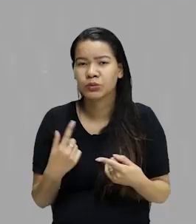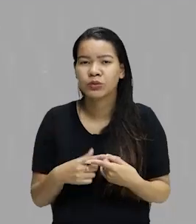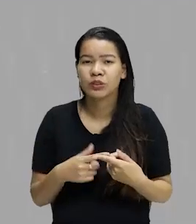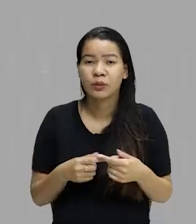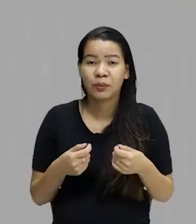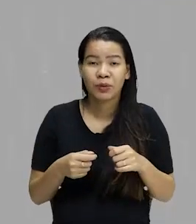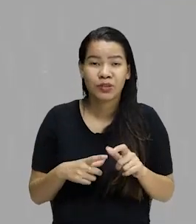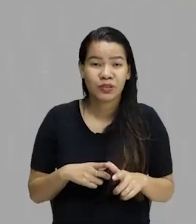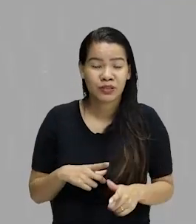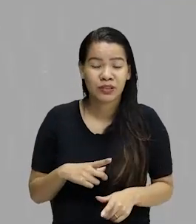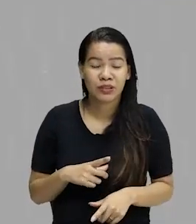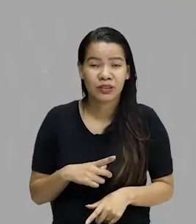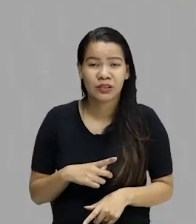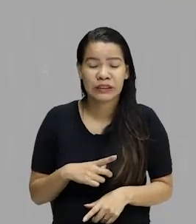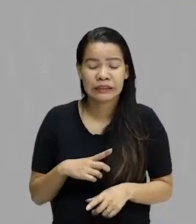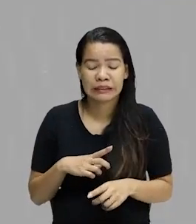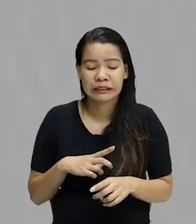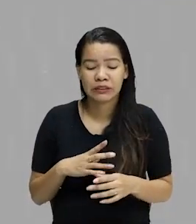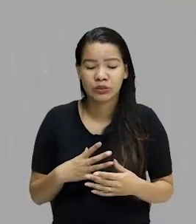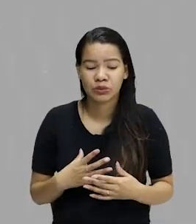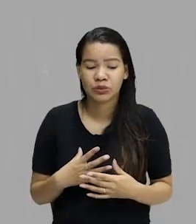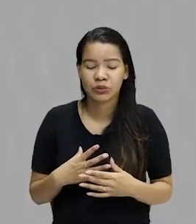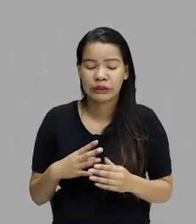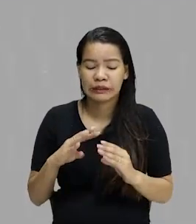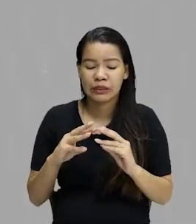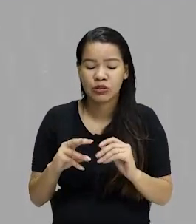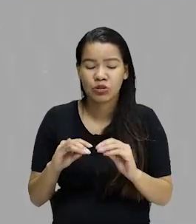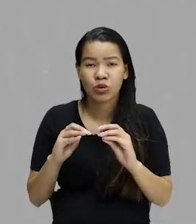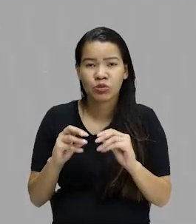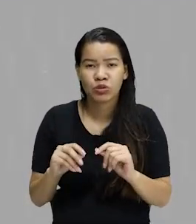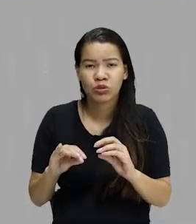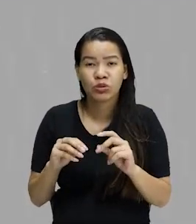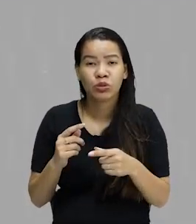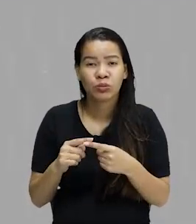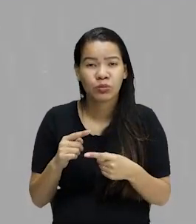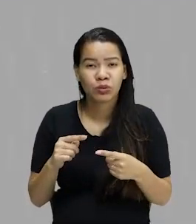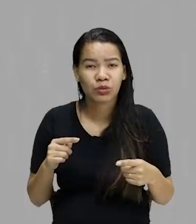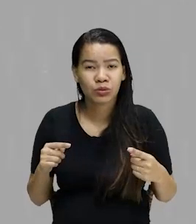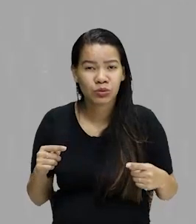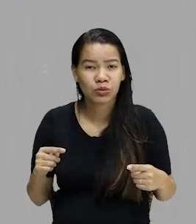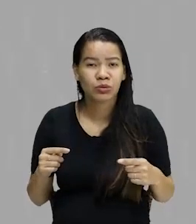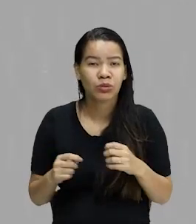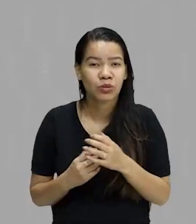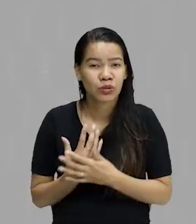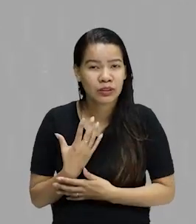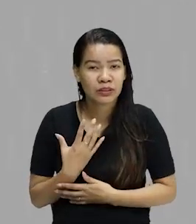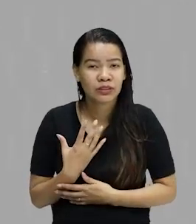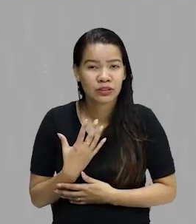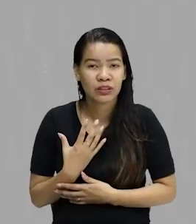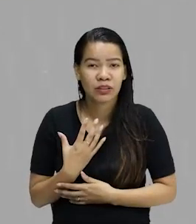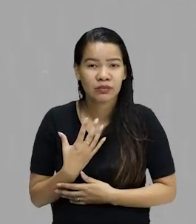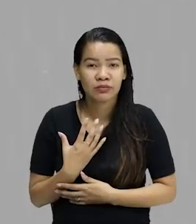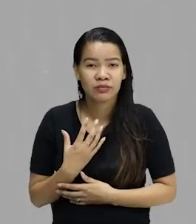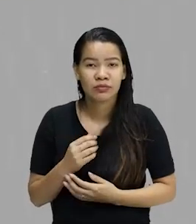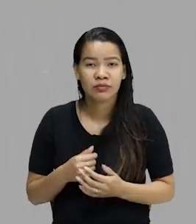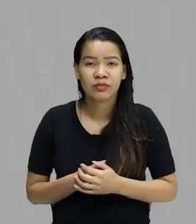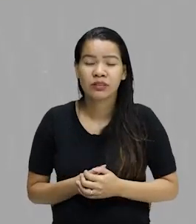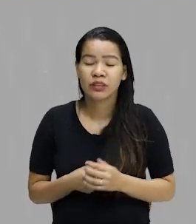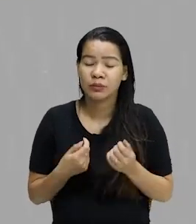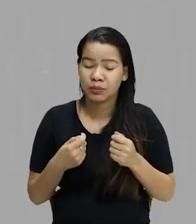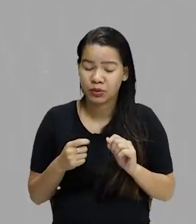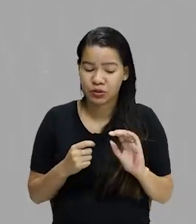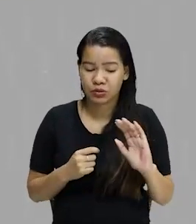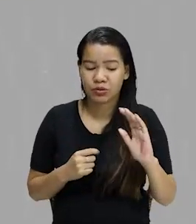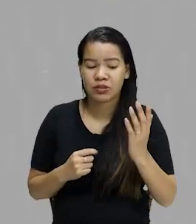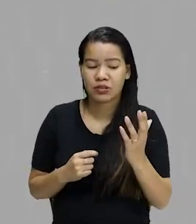haver um resquício daquele produto original. E aí haverá ou poderá acontecer